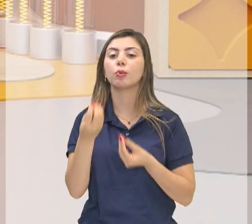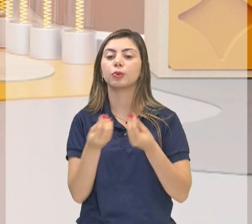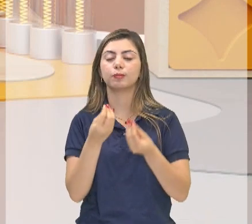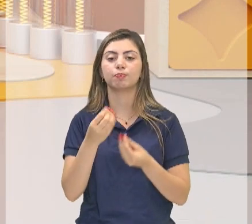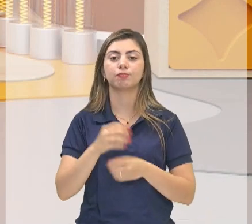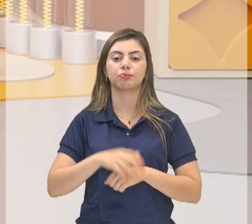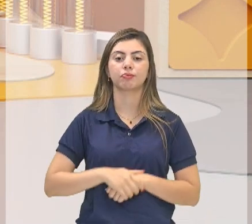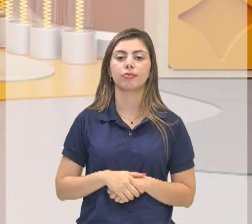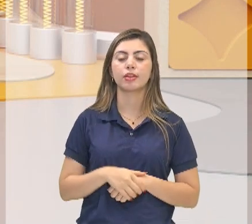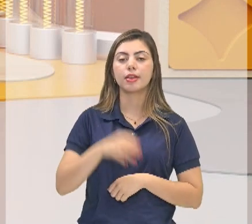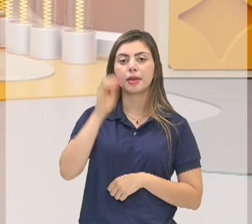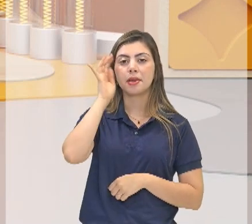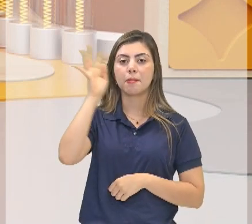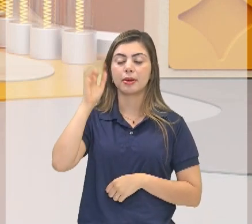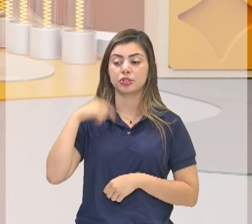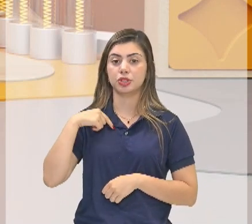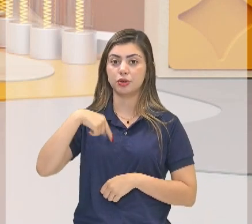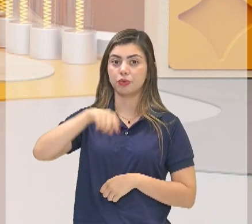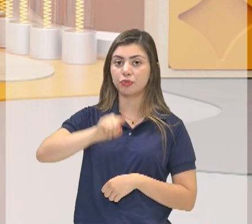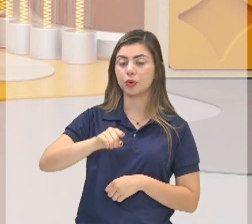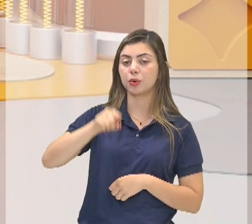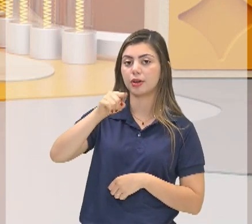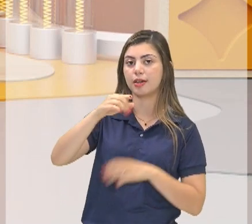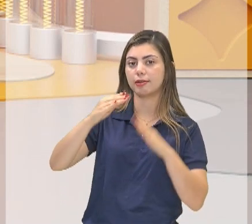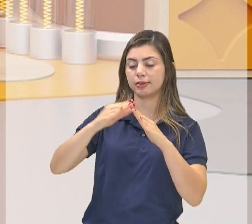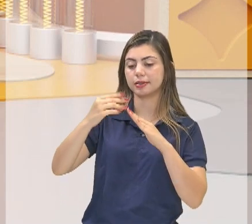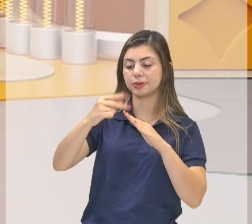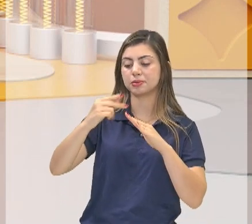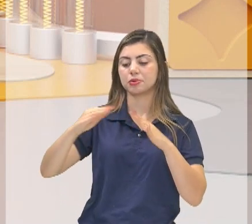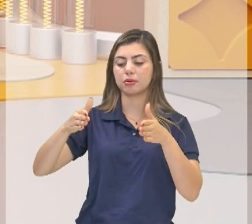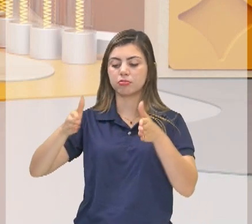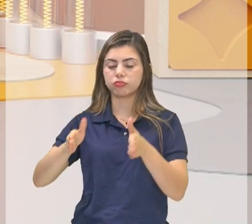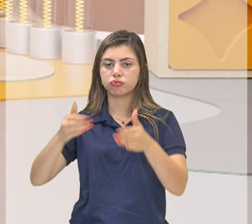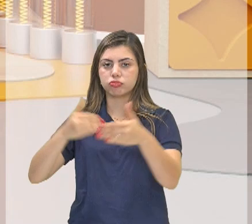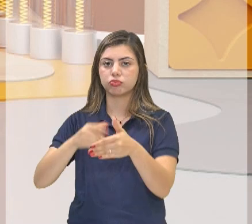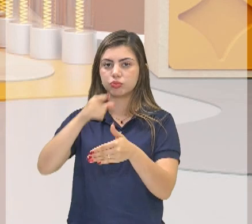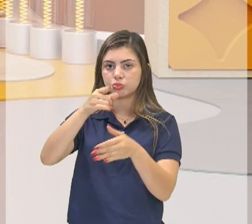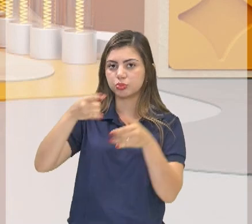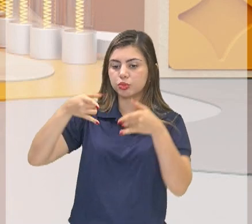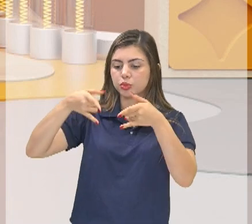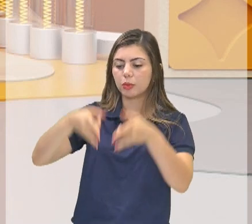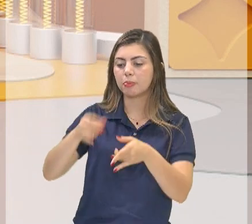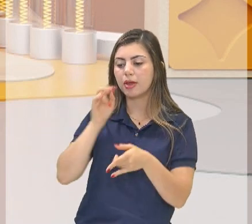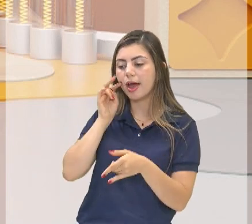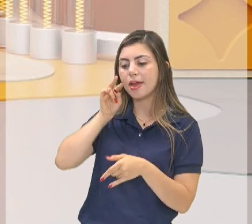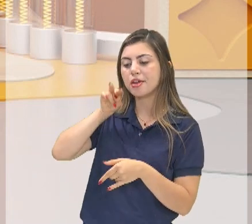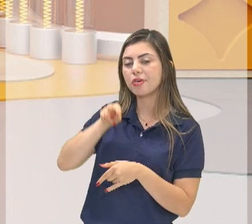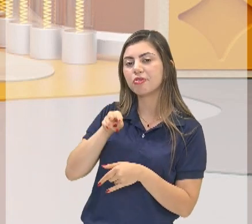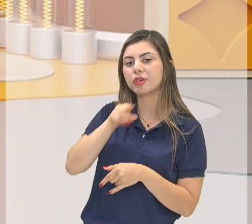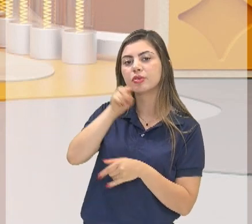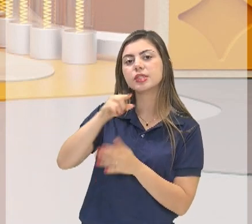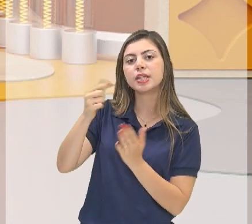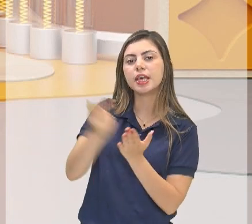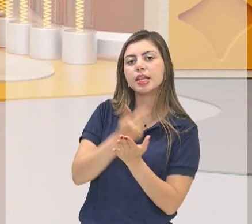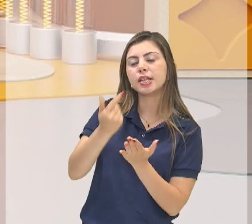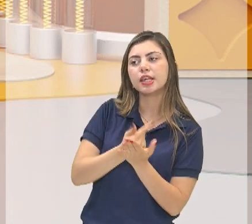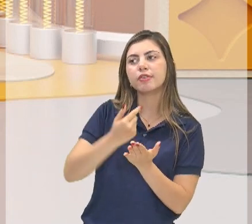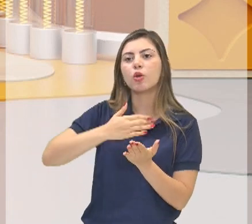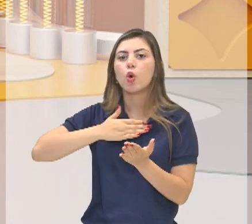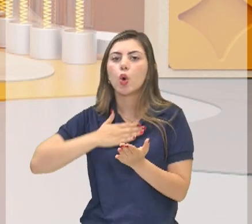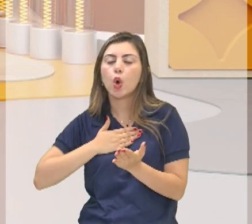Imagina que eu entro no seu quarto, né, e tenho ali acesso aos livros que você lê,